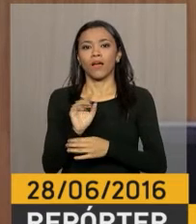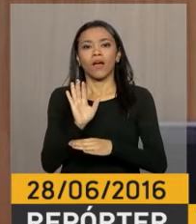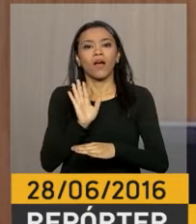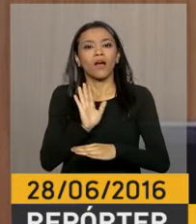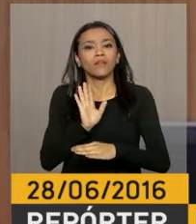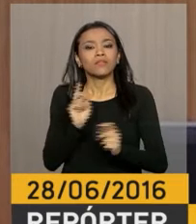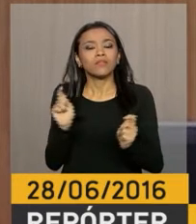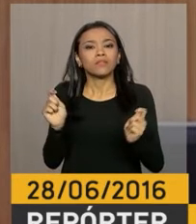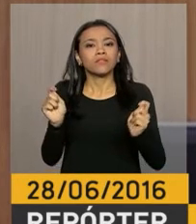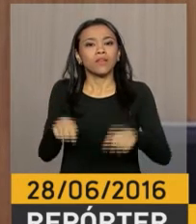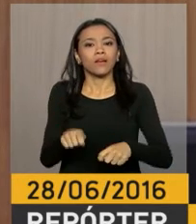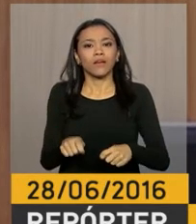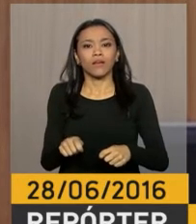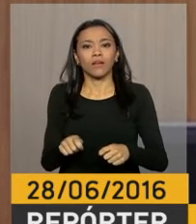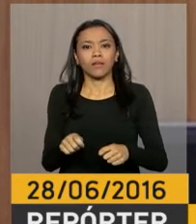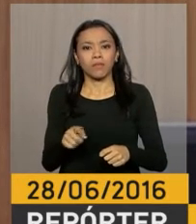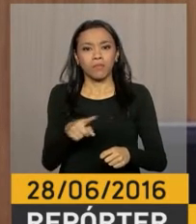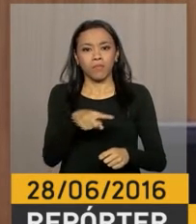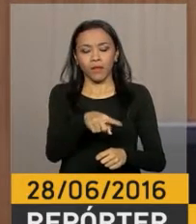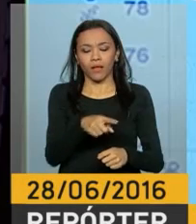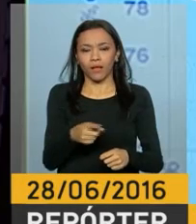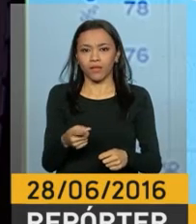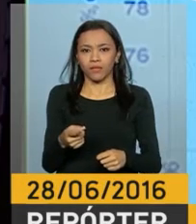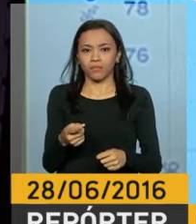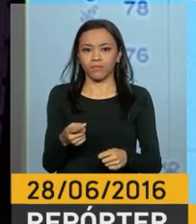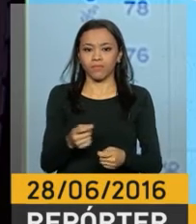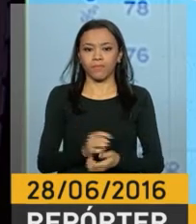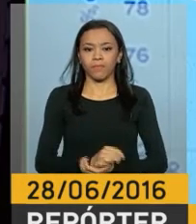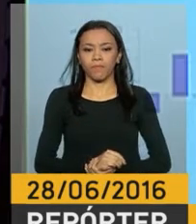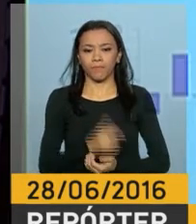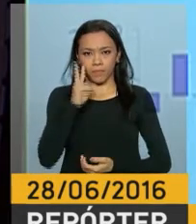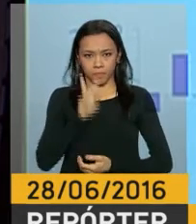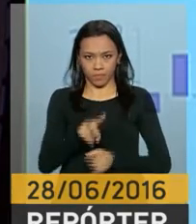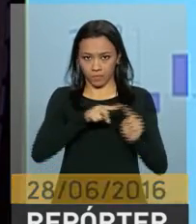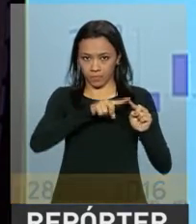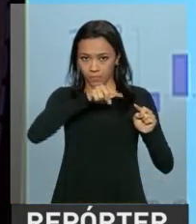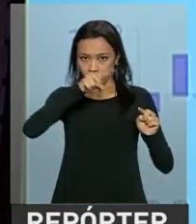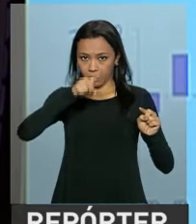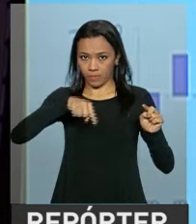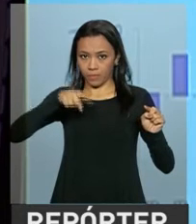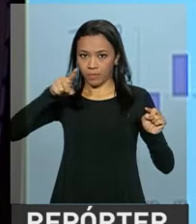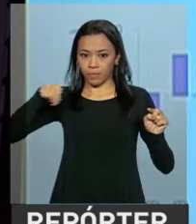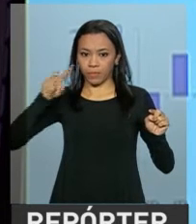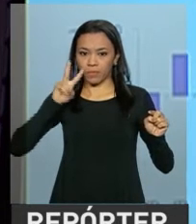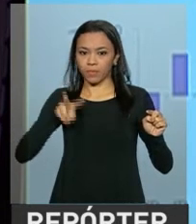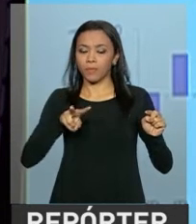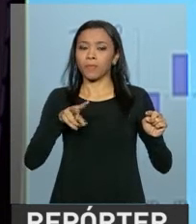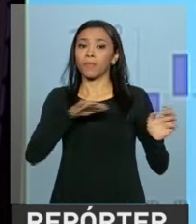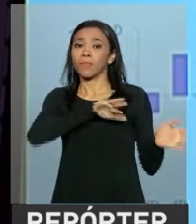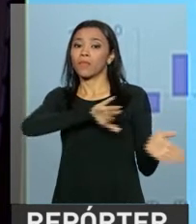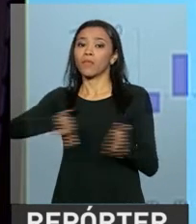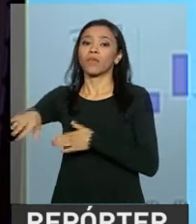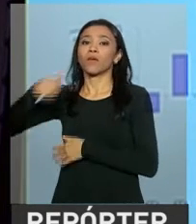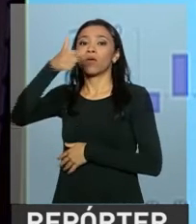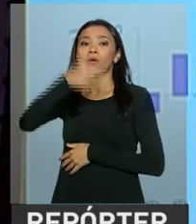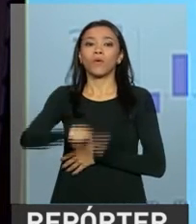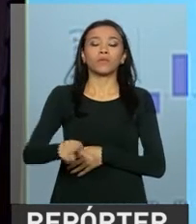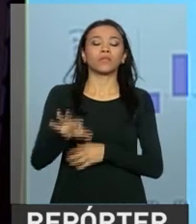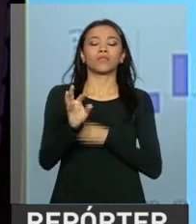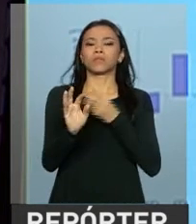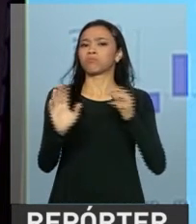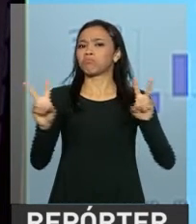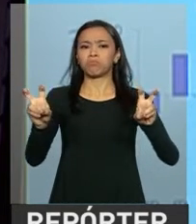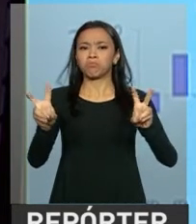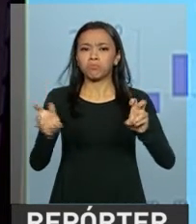ocupação desses níveis sem pressões de preços. Do ponto de vista da demanda, o quadro